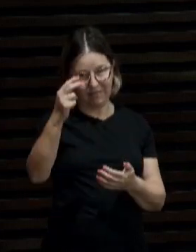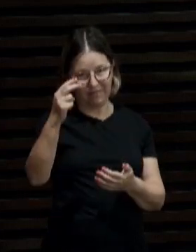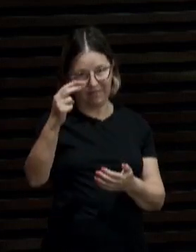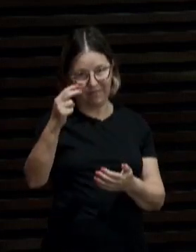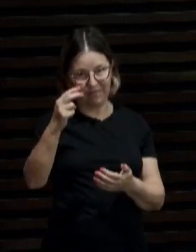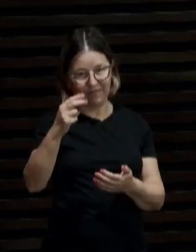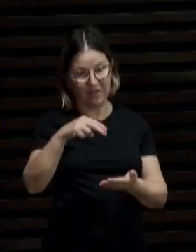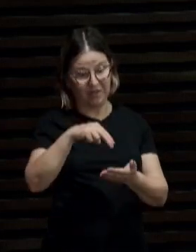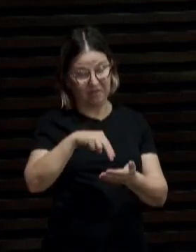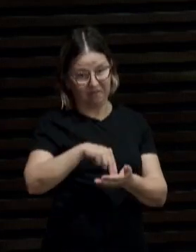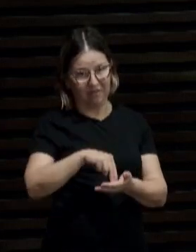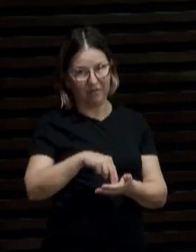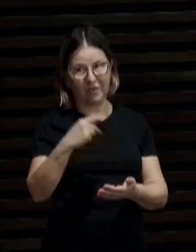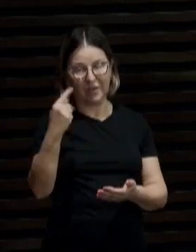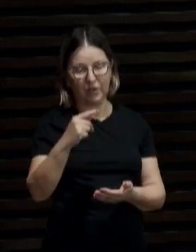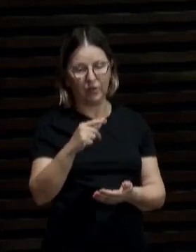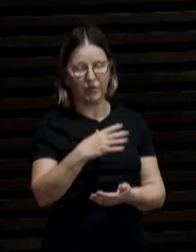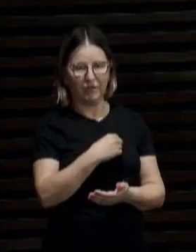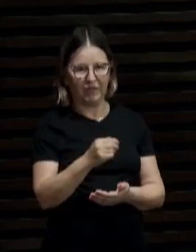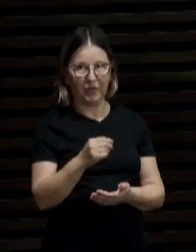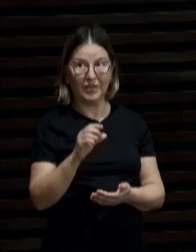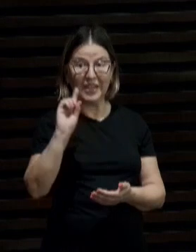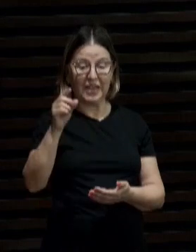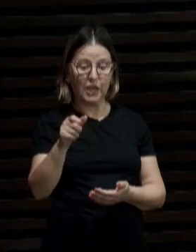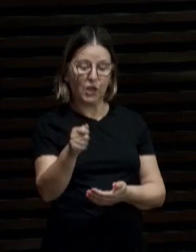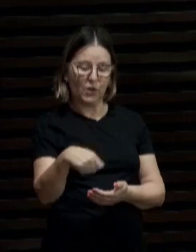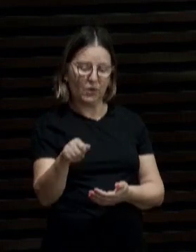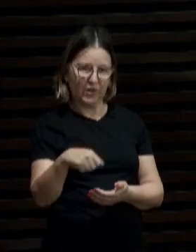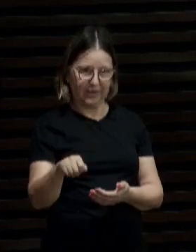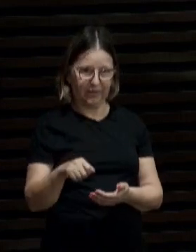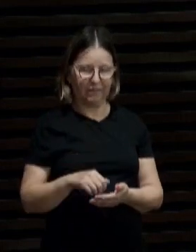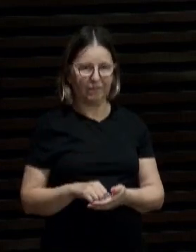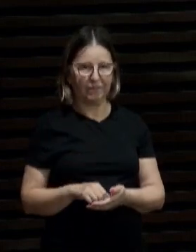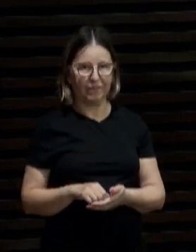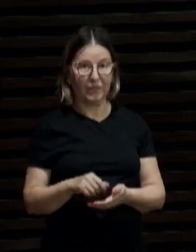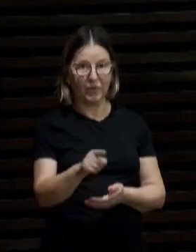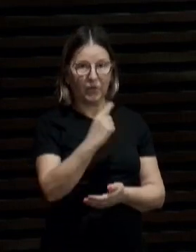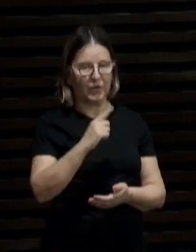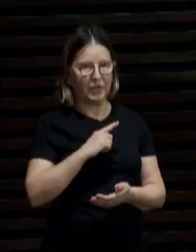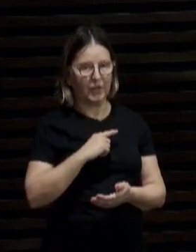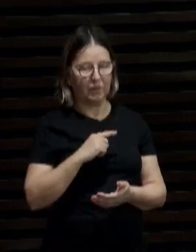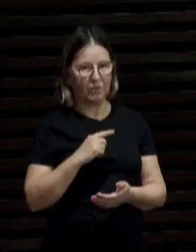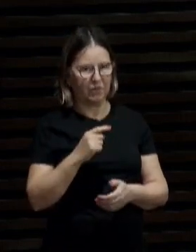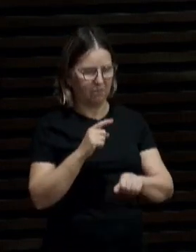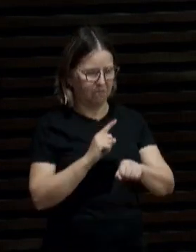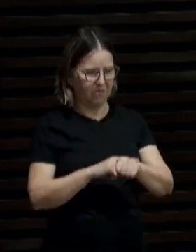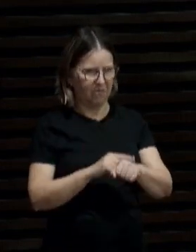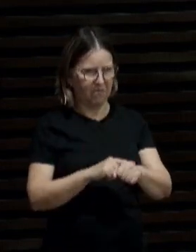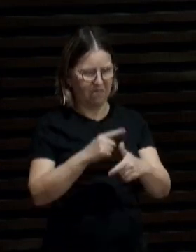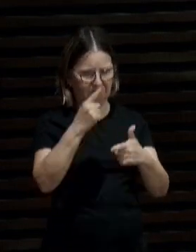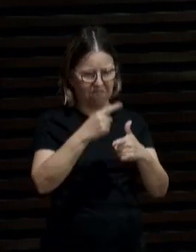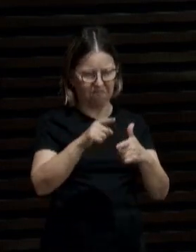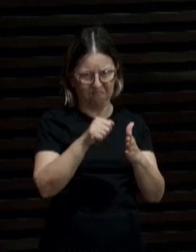filhos. É Ele quem corrige. Nós passamos por momentos de luta e dor num passado